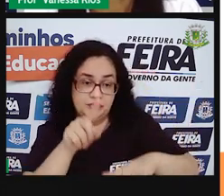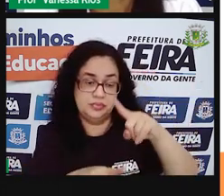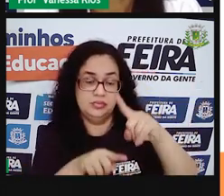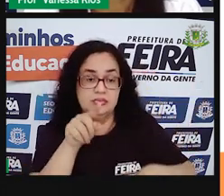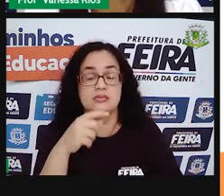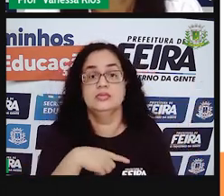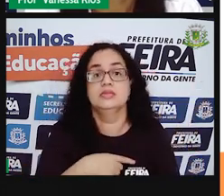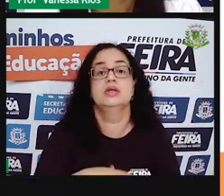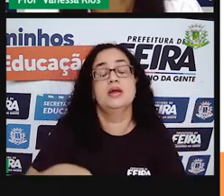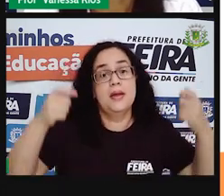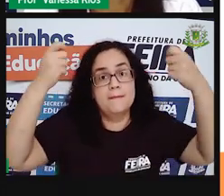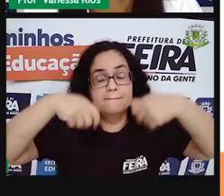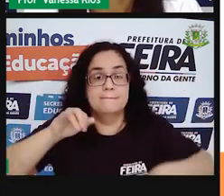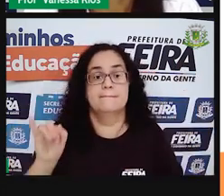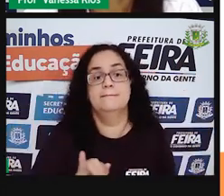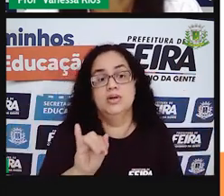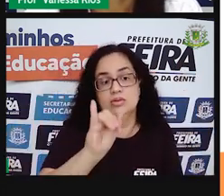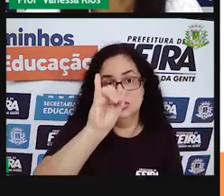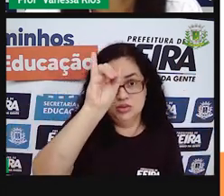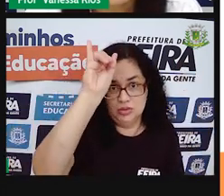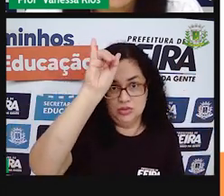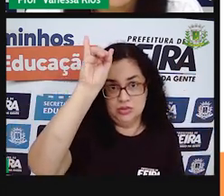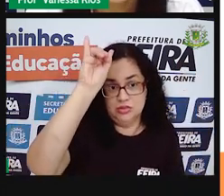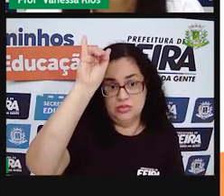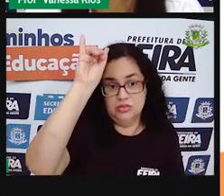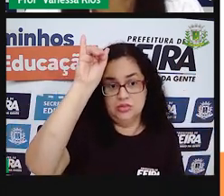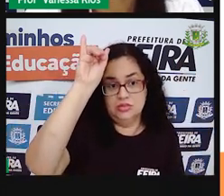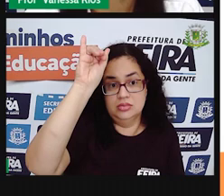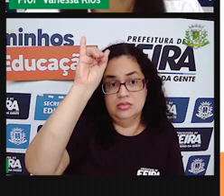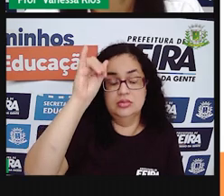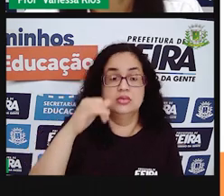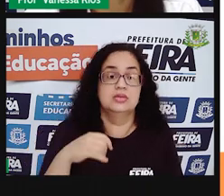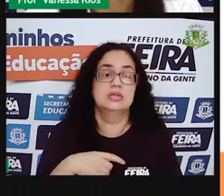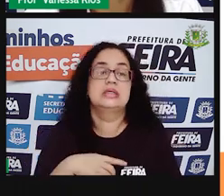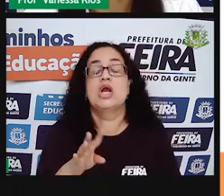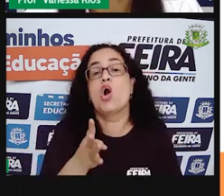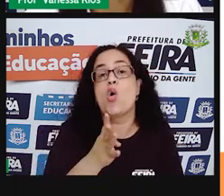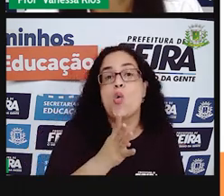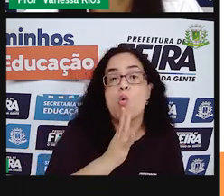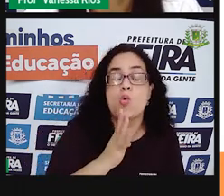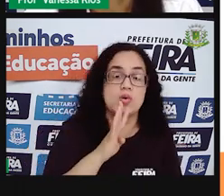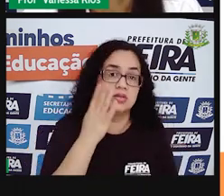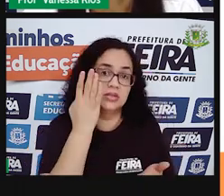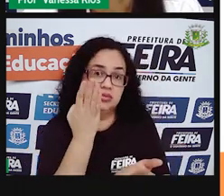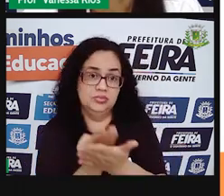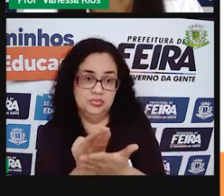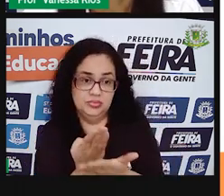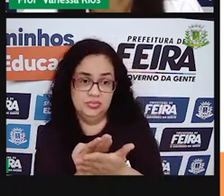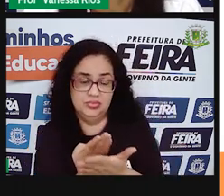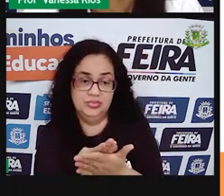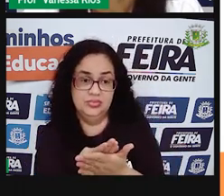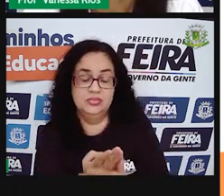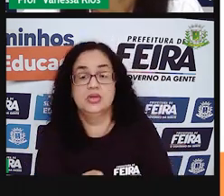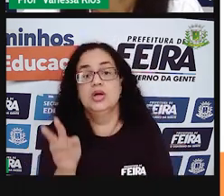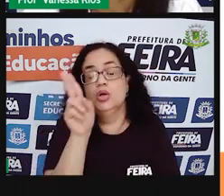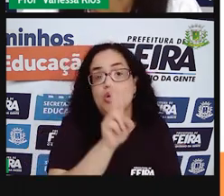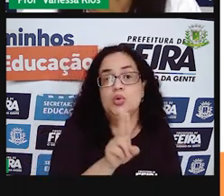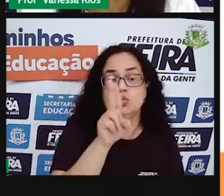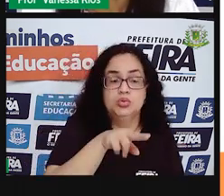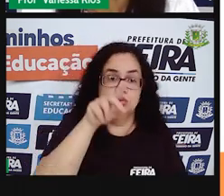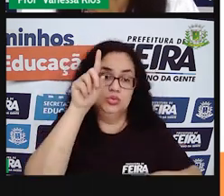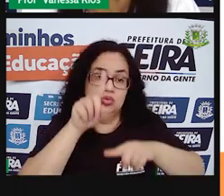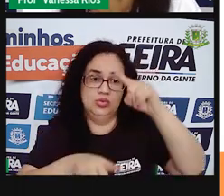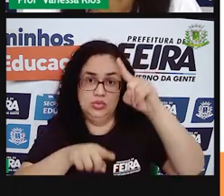são essenciais e é muito importante que se conheça, que se estude, para que o uso dos